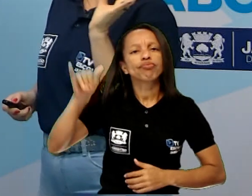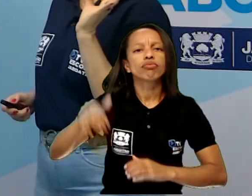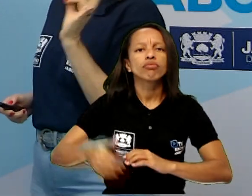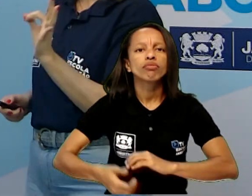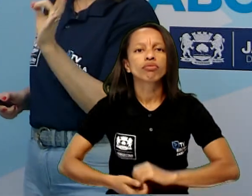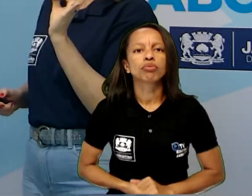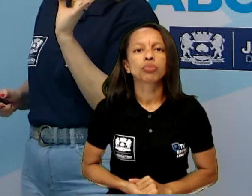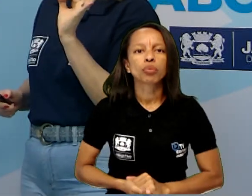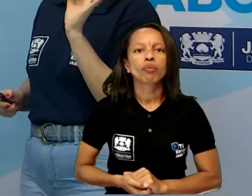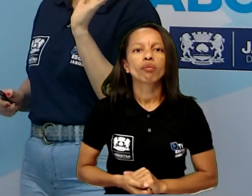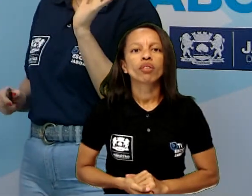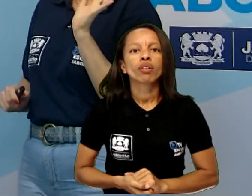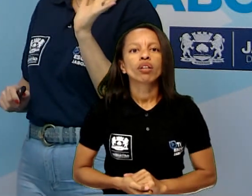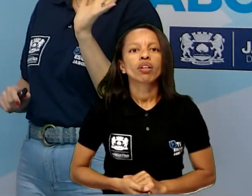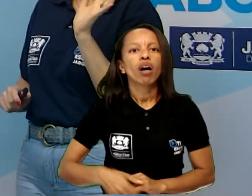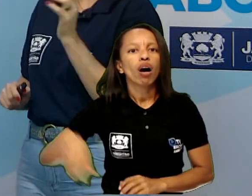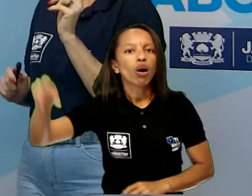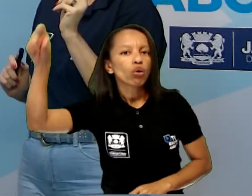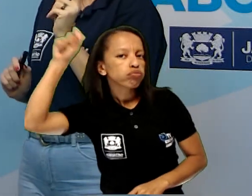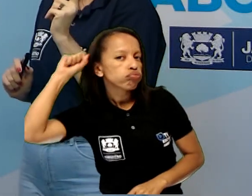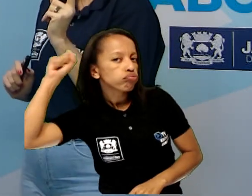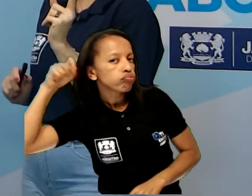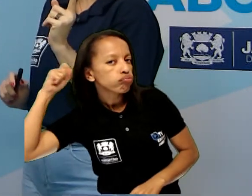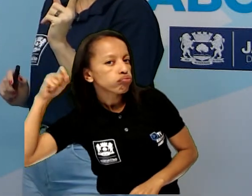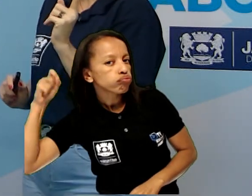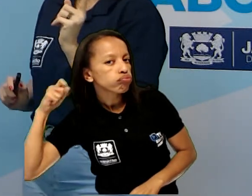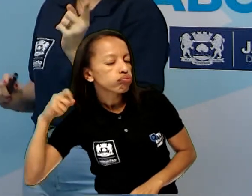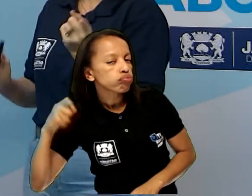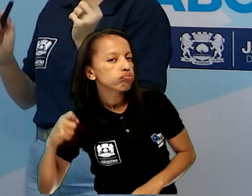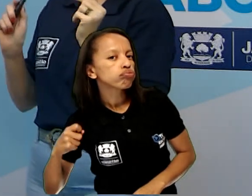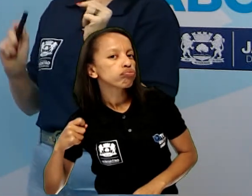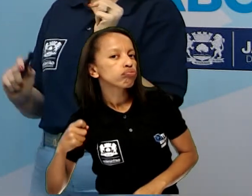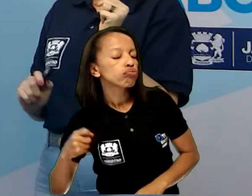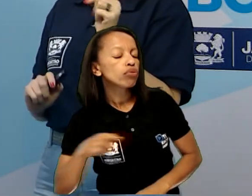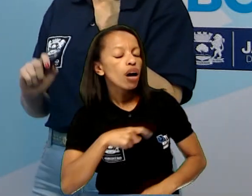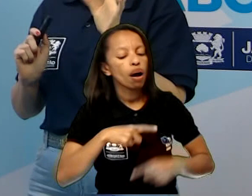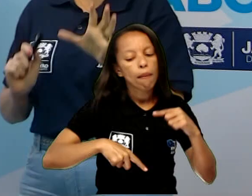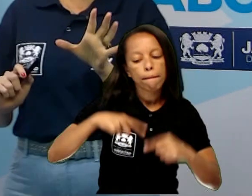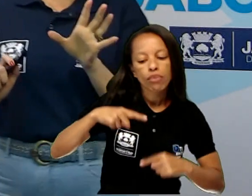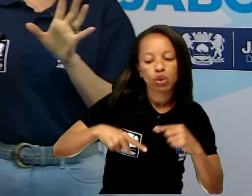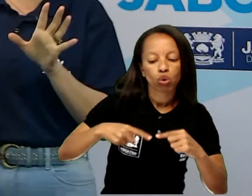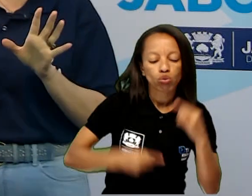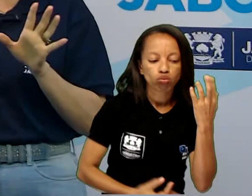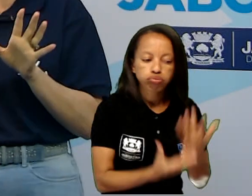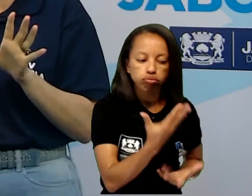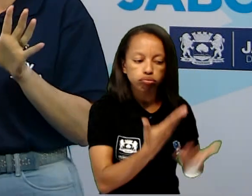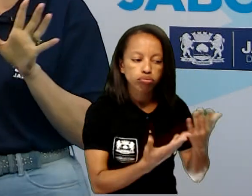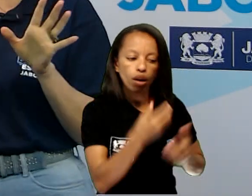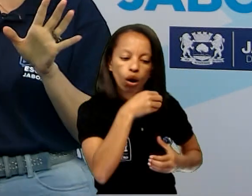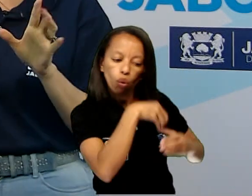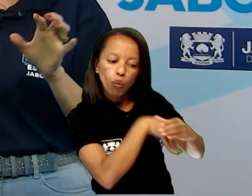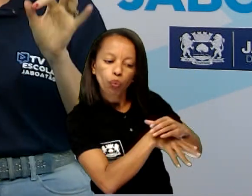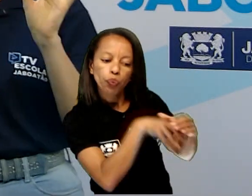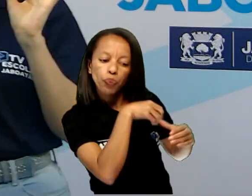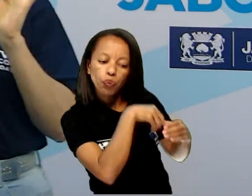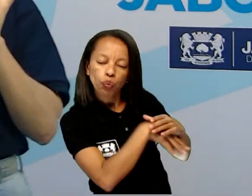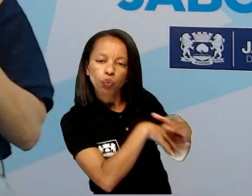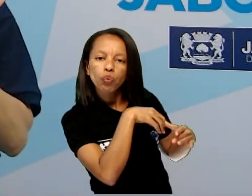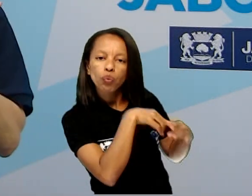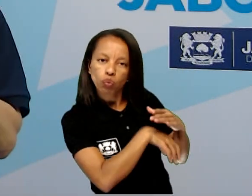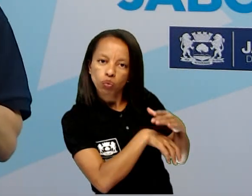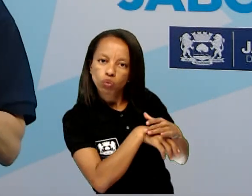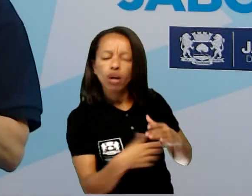Vamos manter os secadores de cabelos e produtos inflamáveis, como acetona, sempre bem guardados. Mais